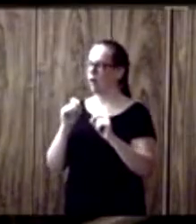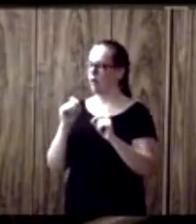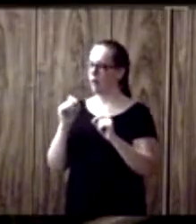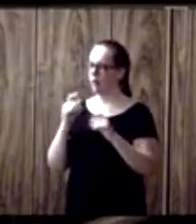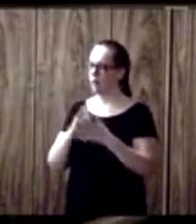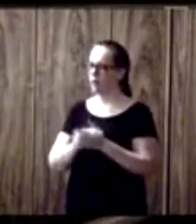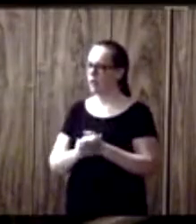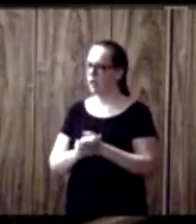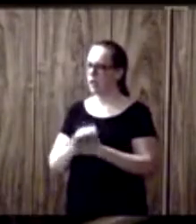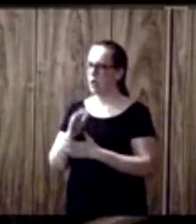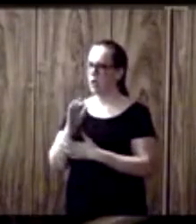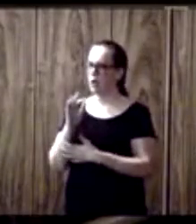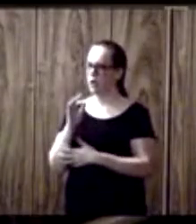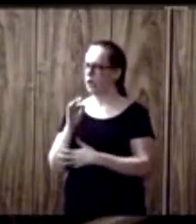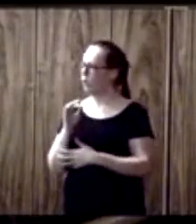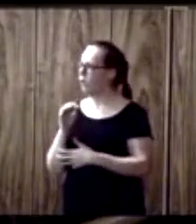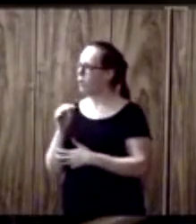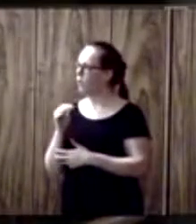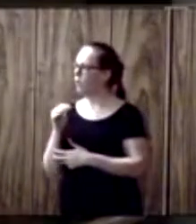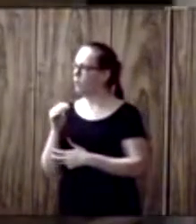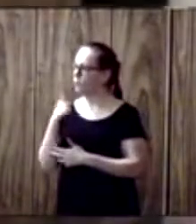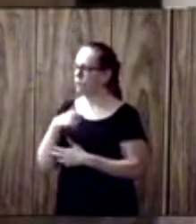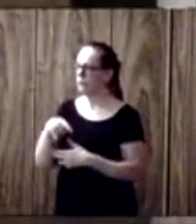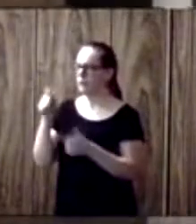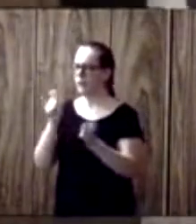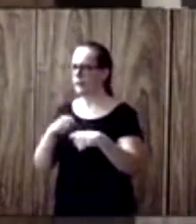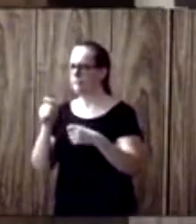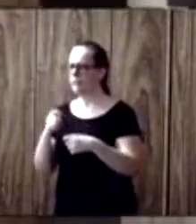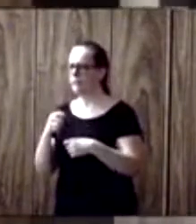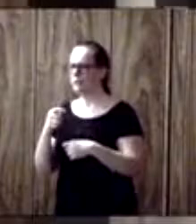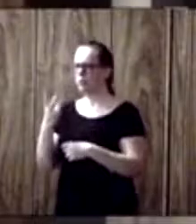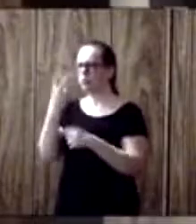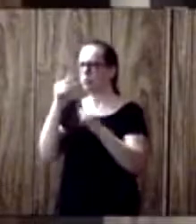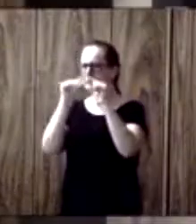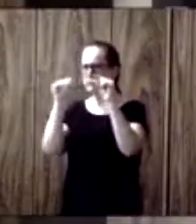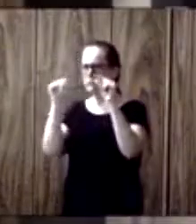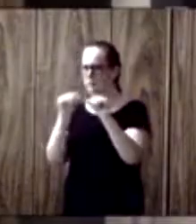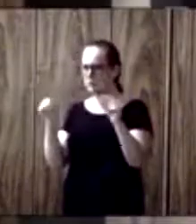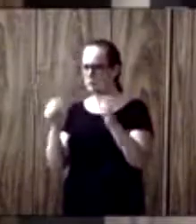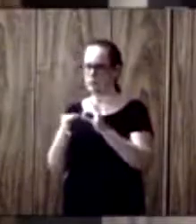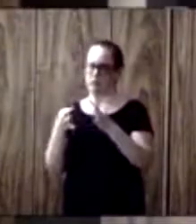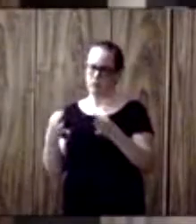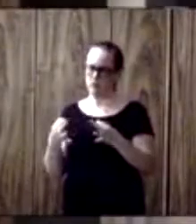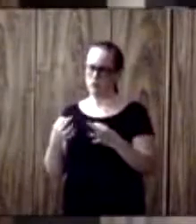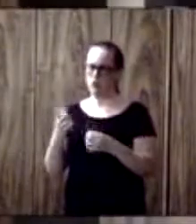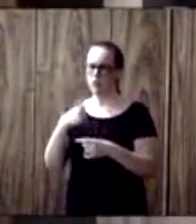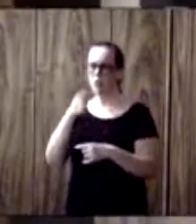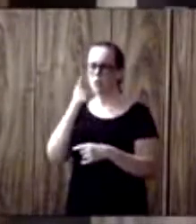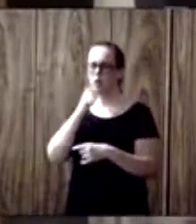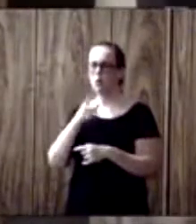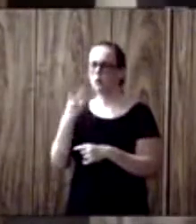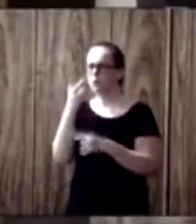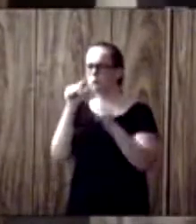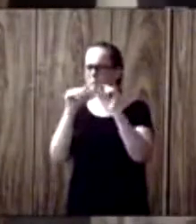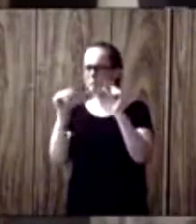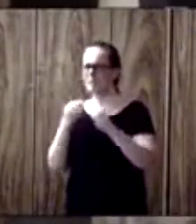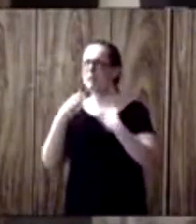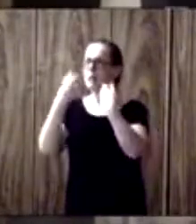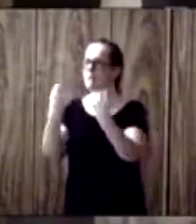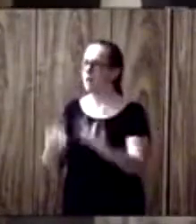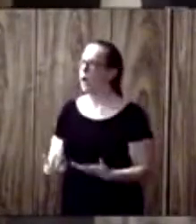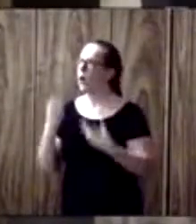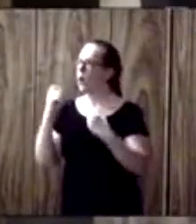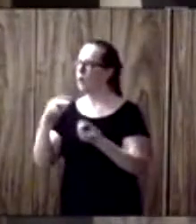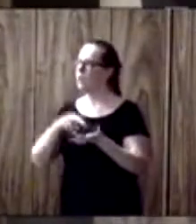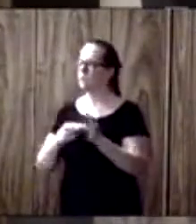Todo mundo já ouviu falar de fake news? Vocês são capazes de, em duas linhas, eu não vou testar ninguém, vocês são capazes de, em duas linhas, explicar o que